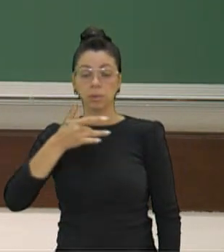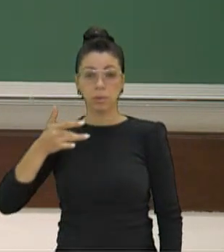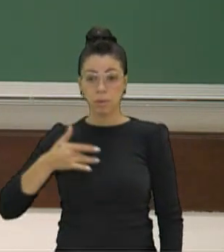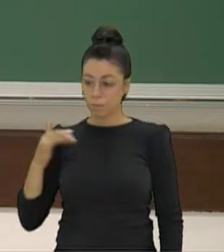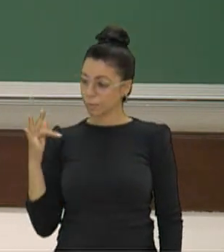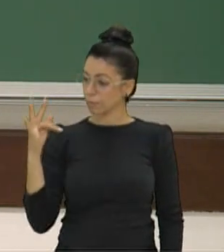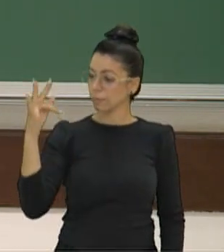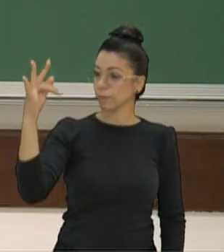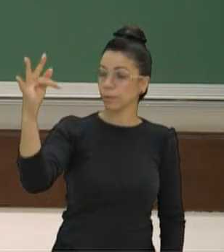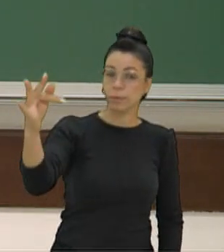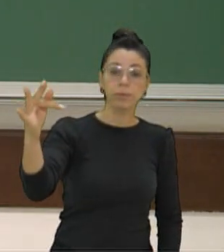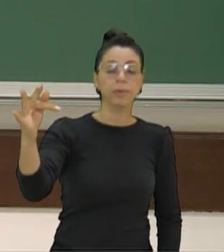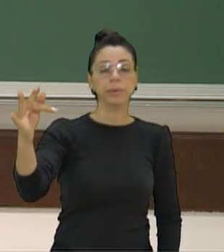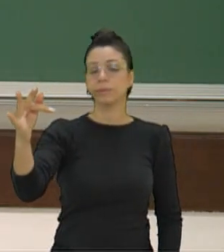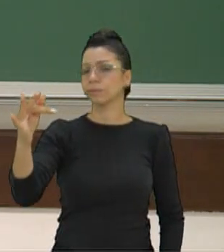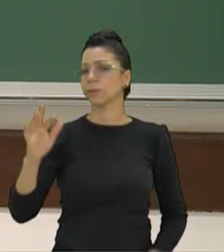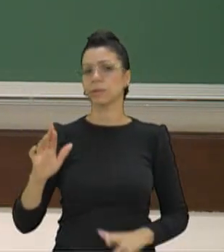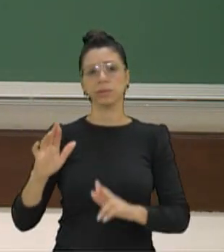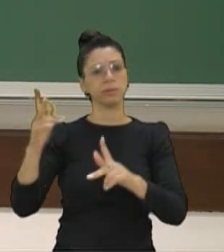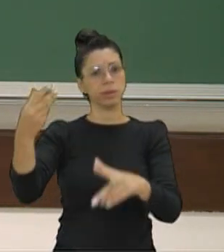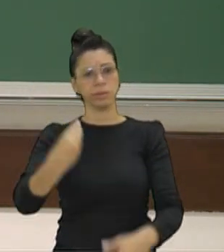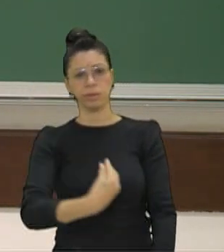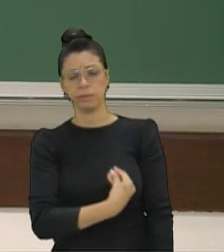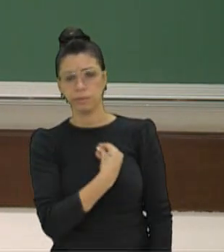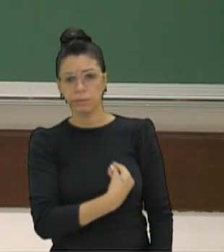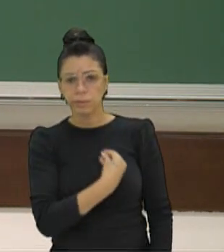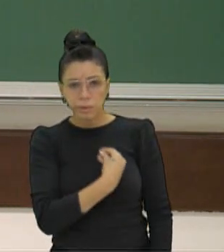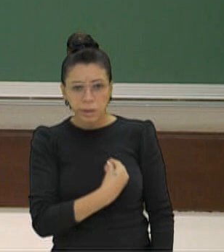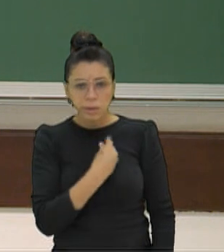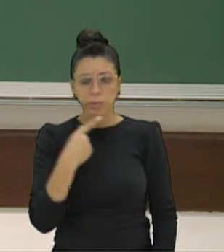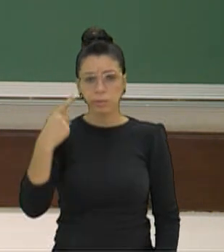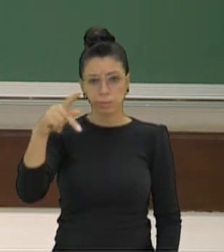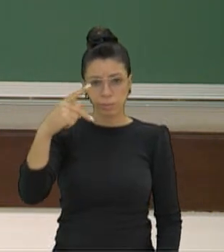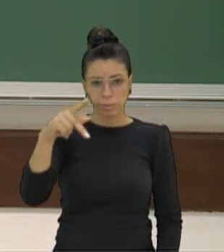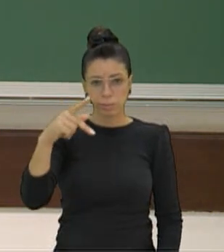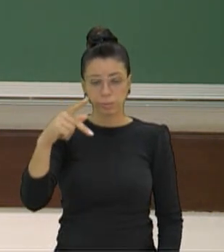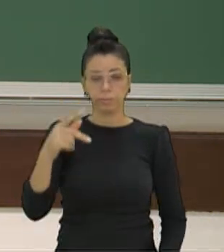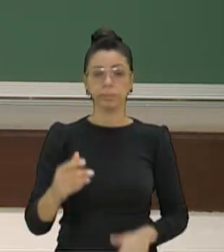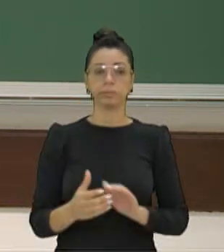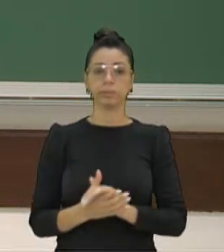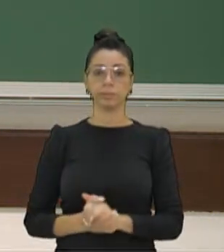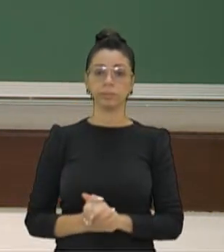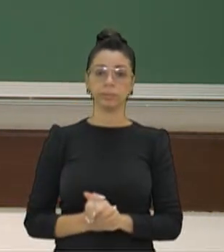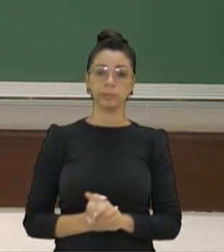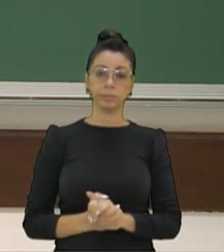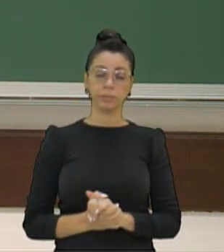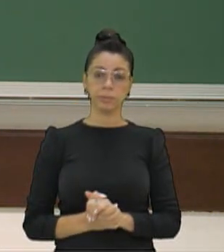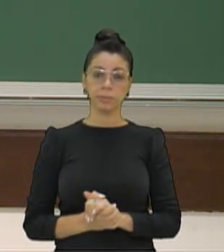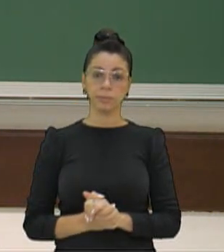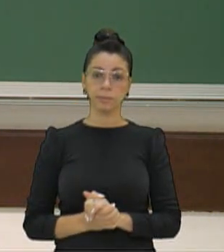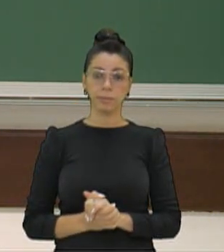na frente vão fazer muita diferença na sua qualidade de vida, na sua saúde, tá?